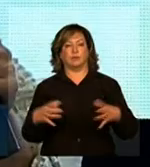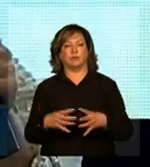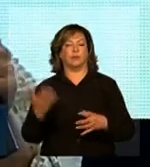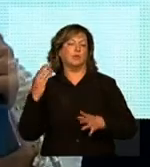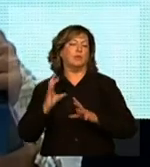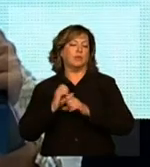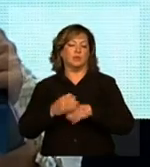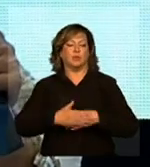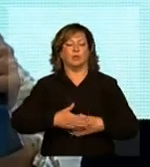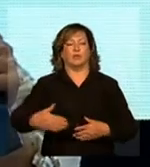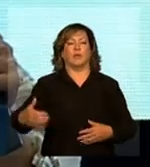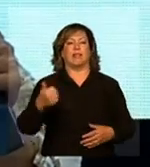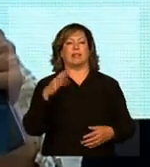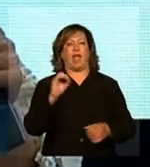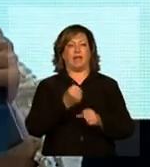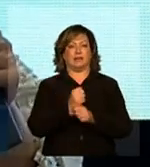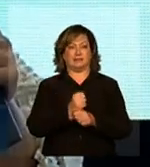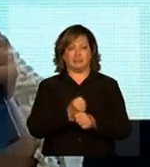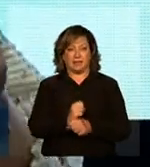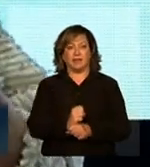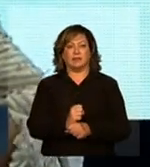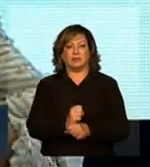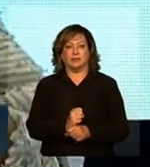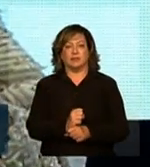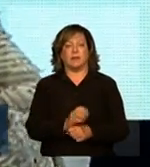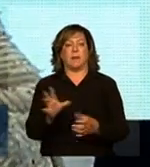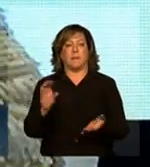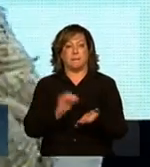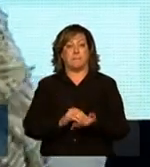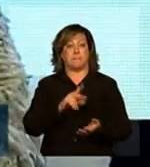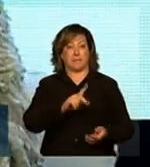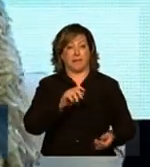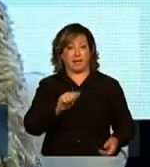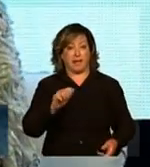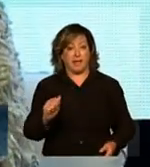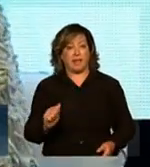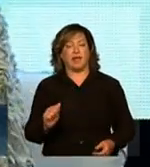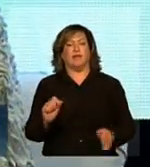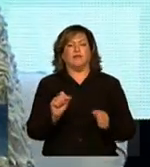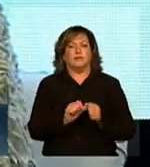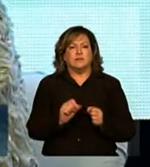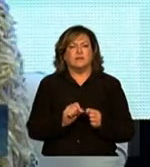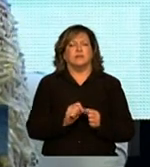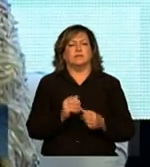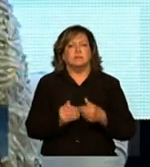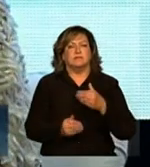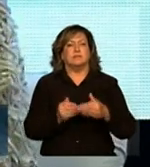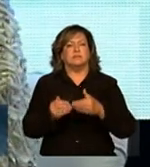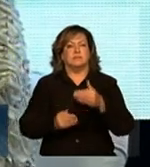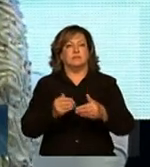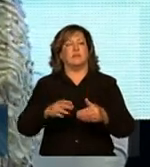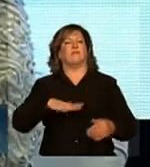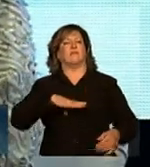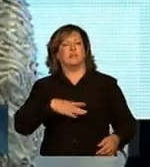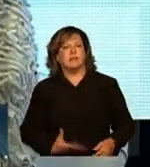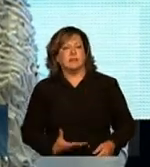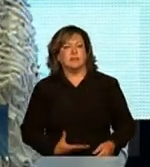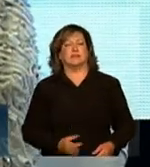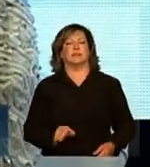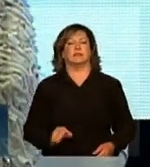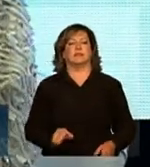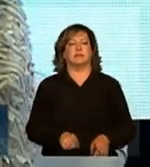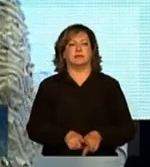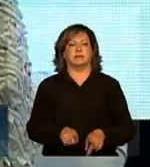longo desses 10 anos, pegaram o PAA e vieram construindo, enfrentando